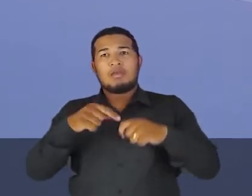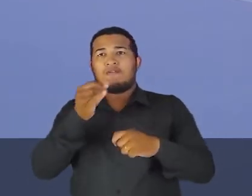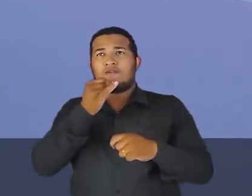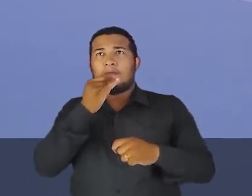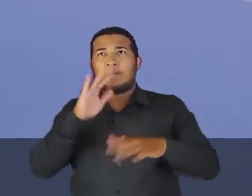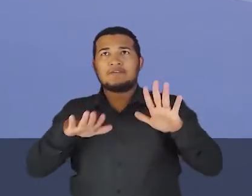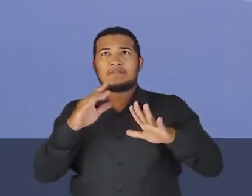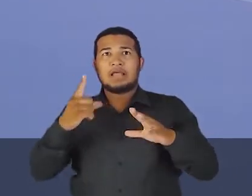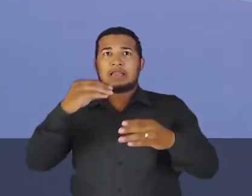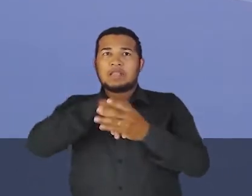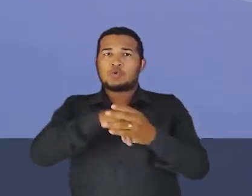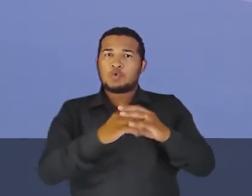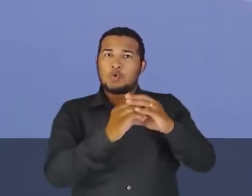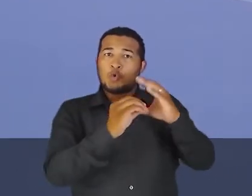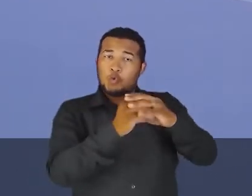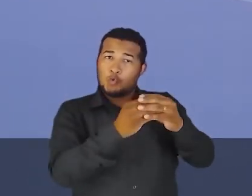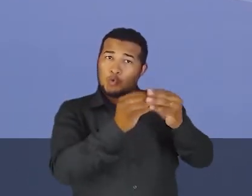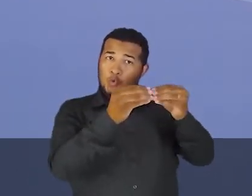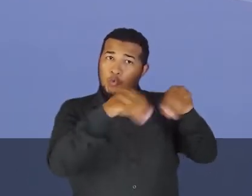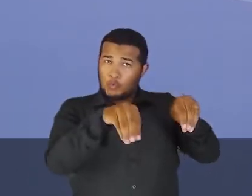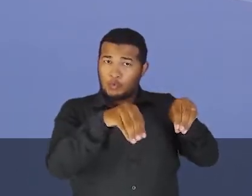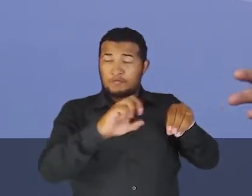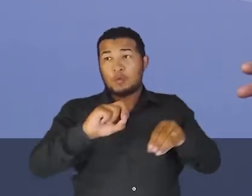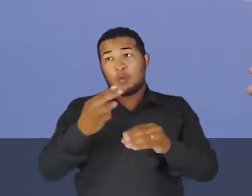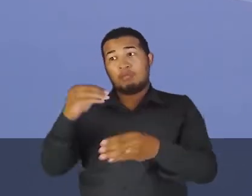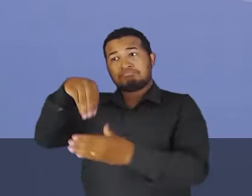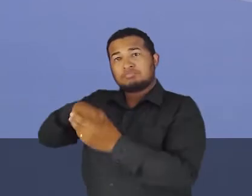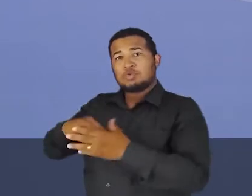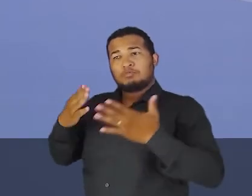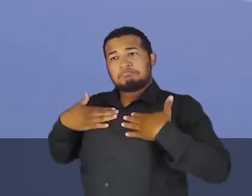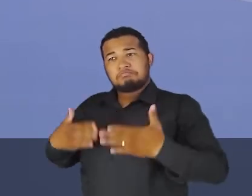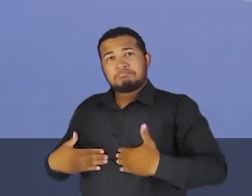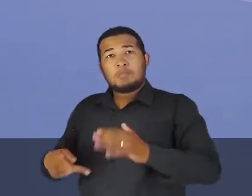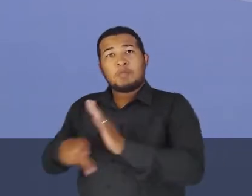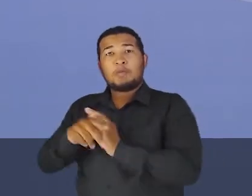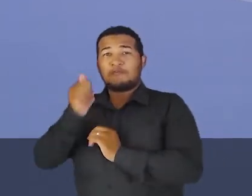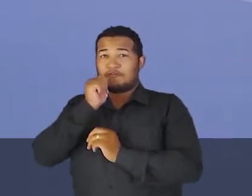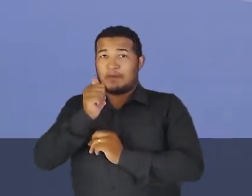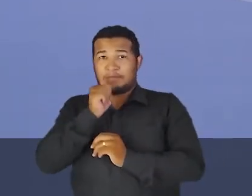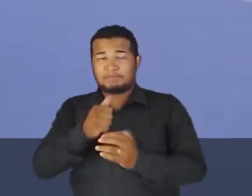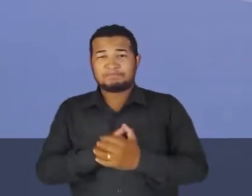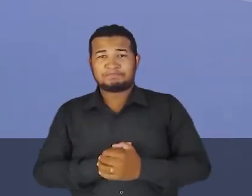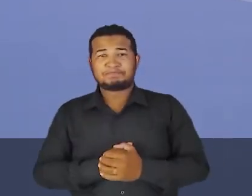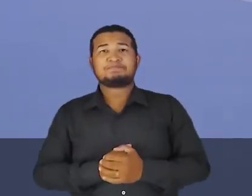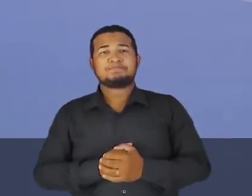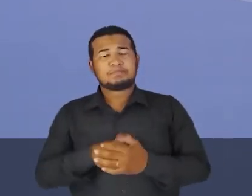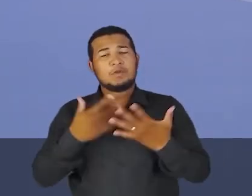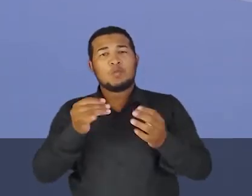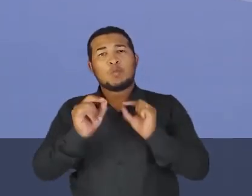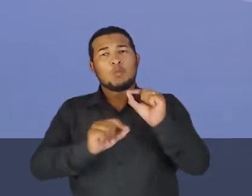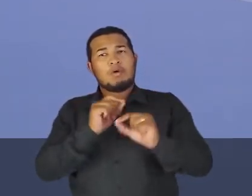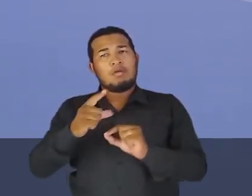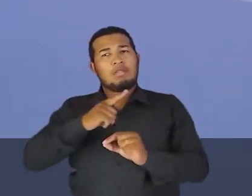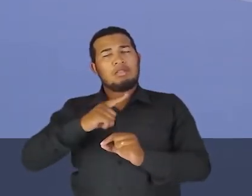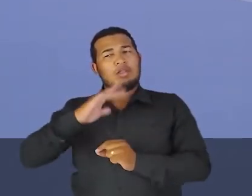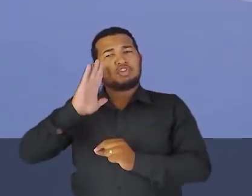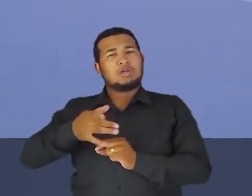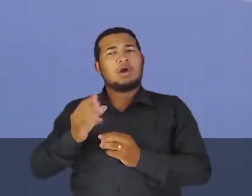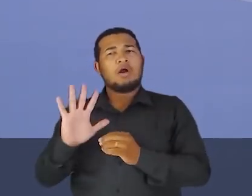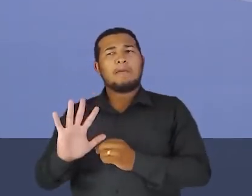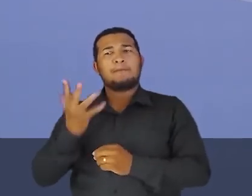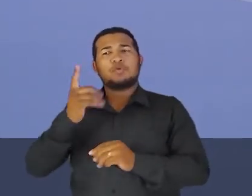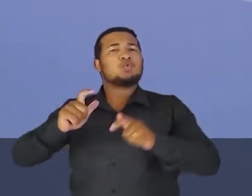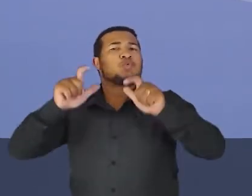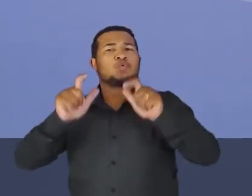de um ovo ou pode acontecer dentro do corpo das fêmeas. Então, nós classificamos os animais de acordo aonde